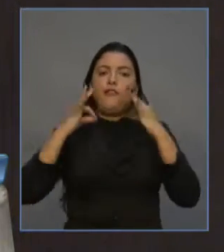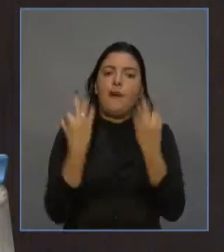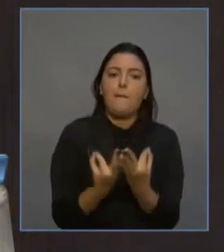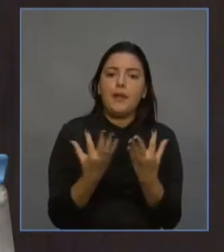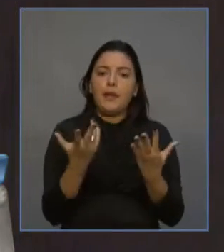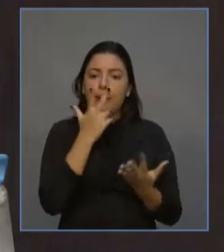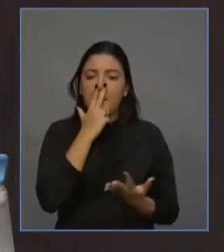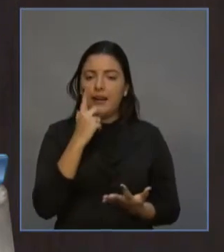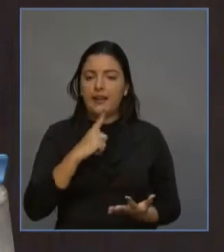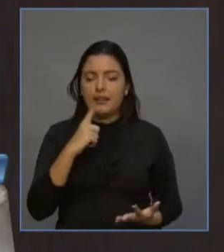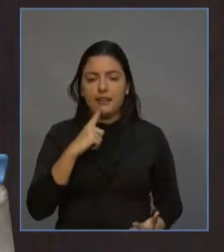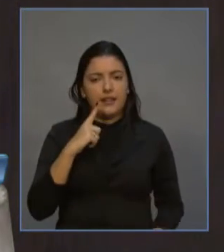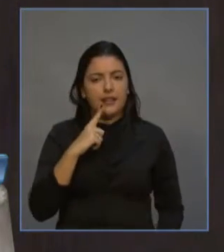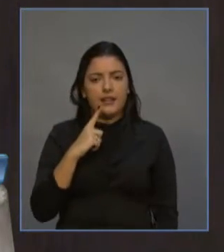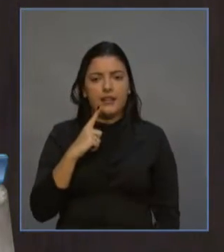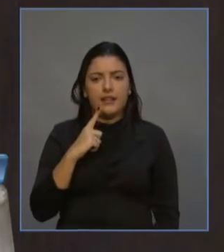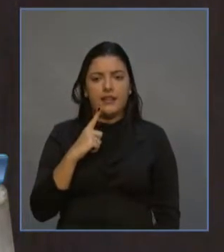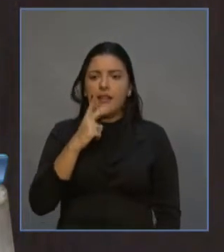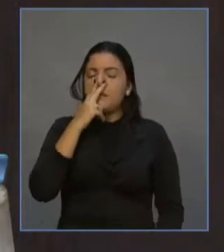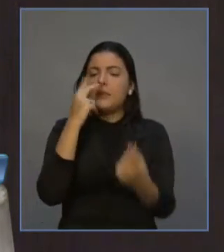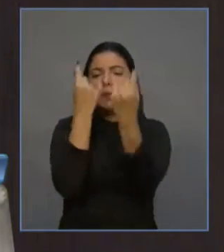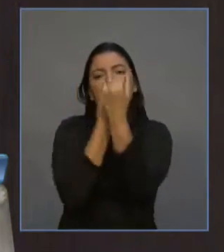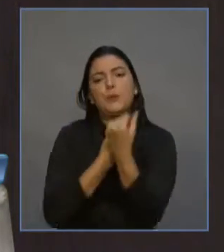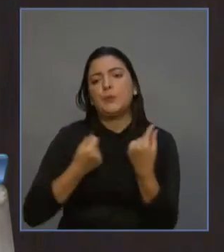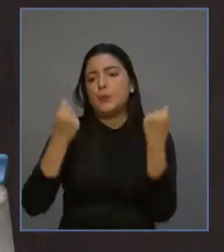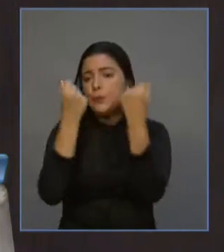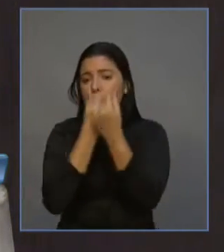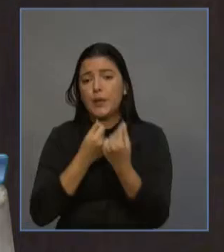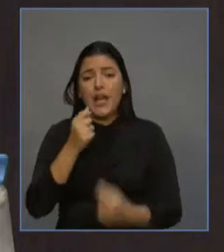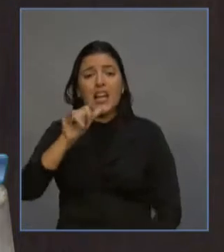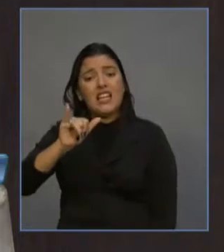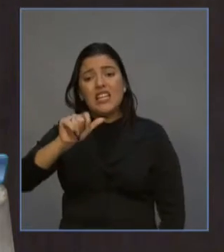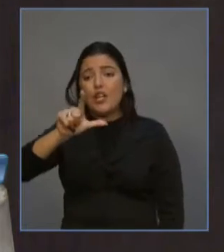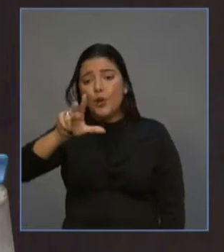se tivesse alguém, isso é absolutamente fantasioso,